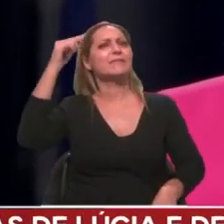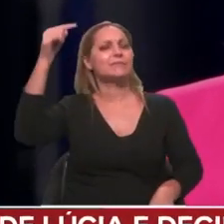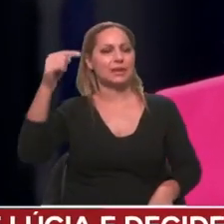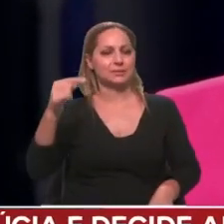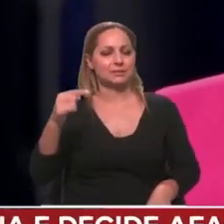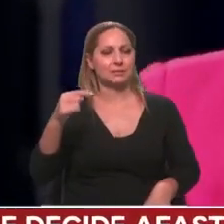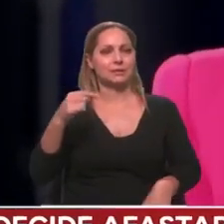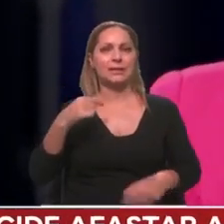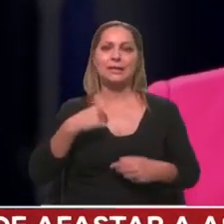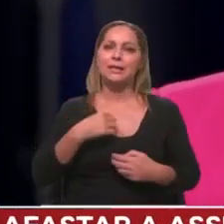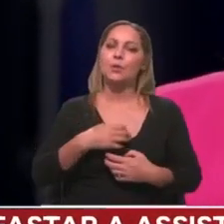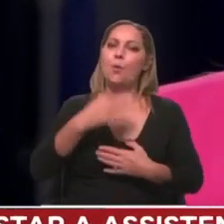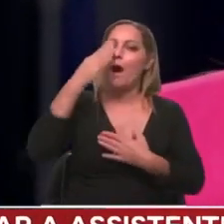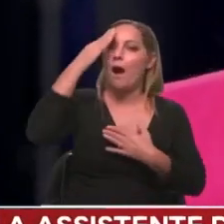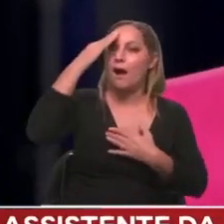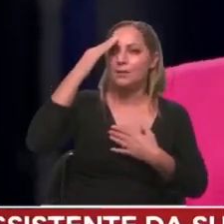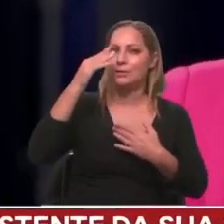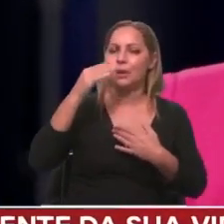acordei ainda do pesadelo.